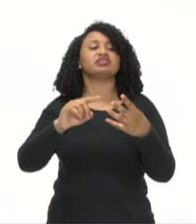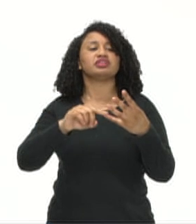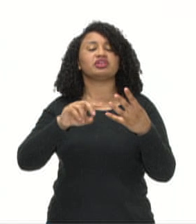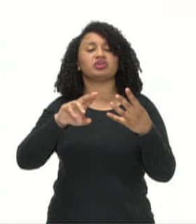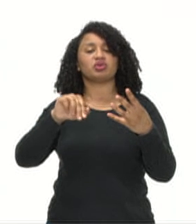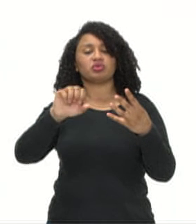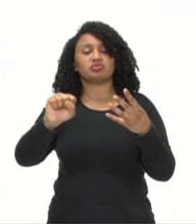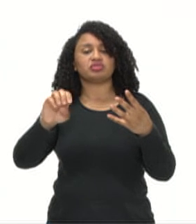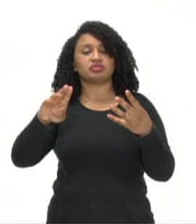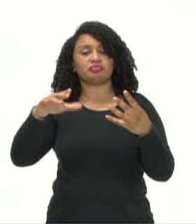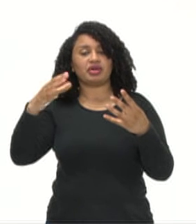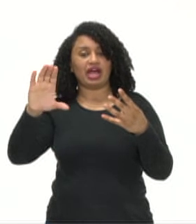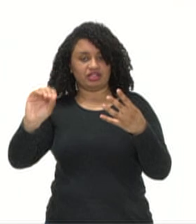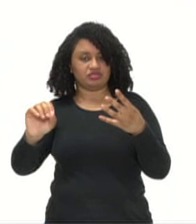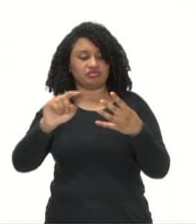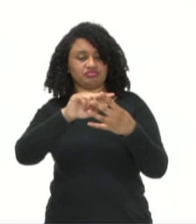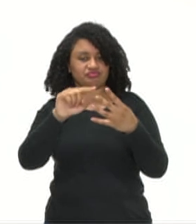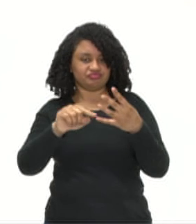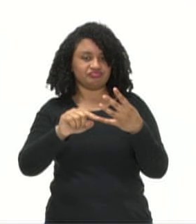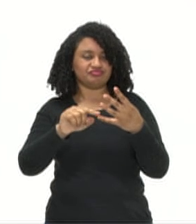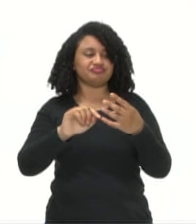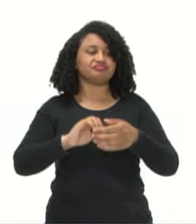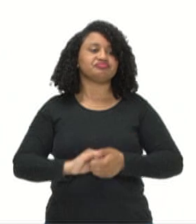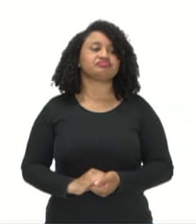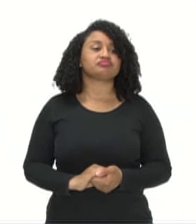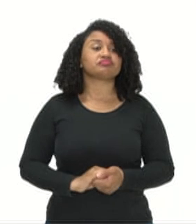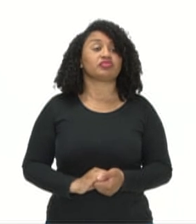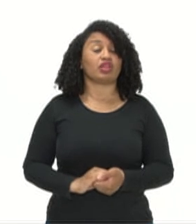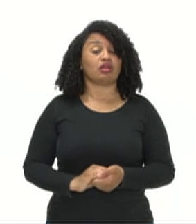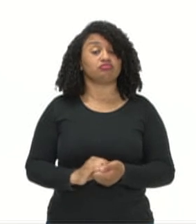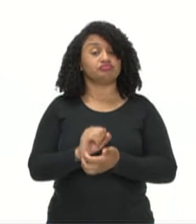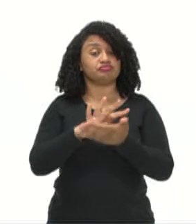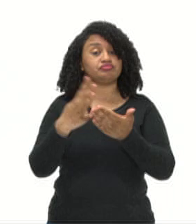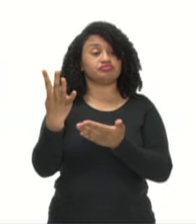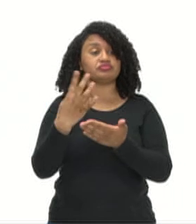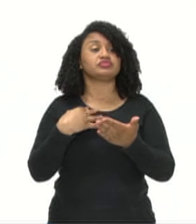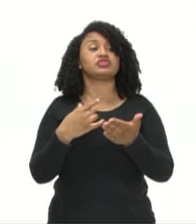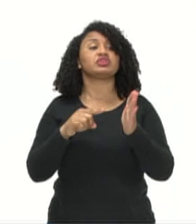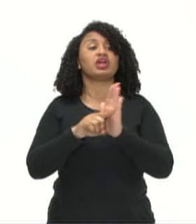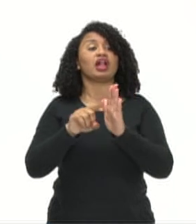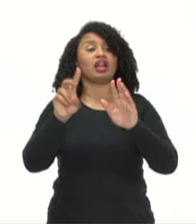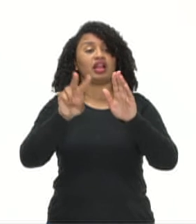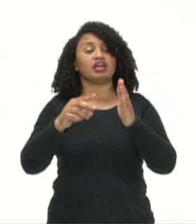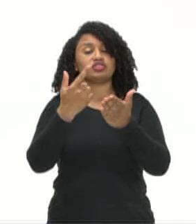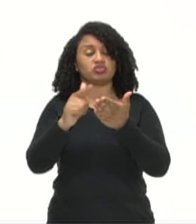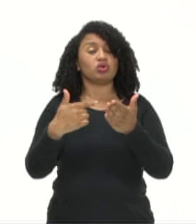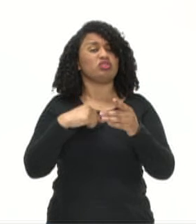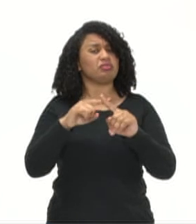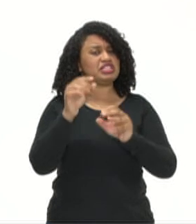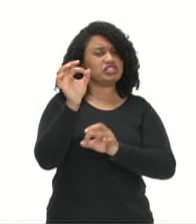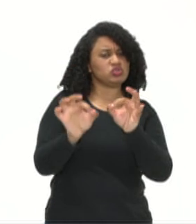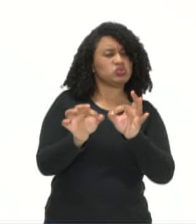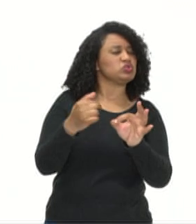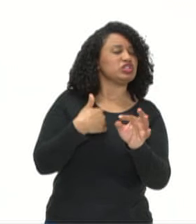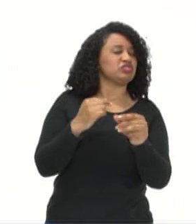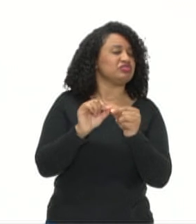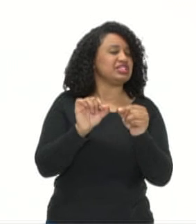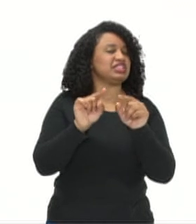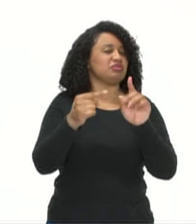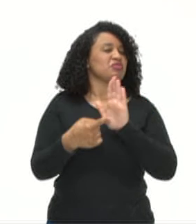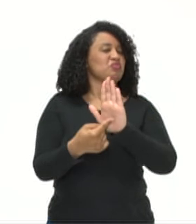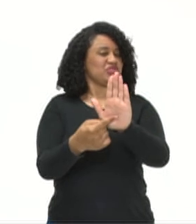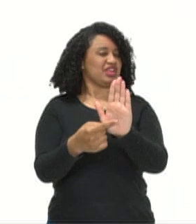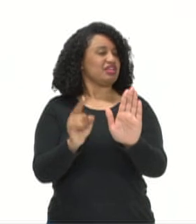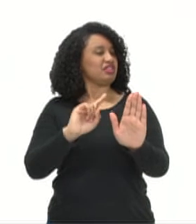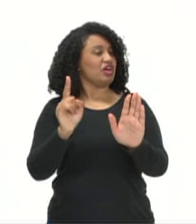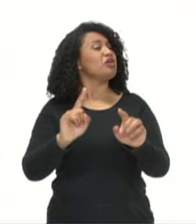atividade 4, eu te pergunto, releia. Mas é justo explicar que ela não trazia assim por faceira? Se